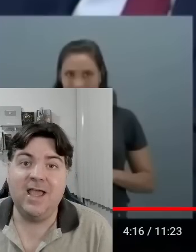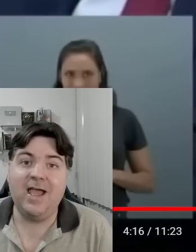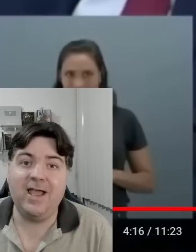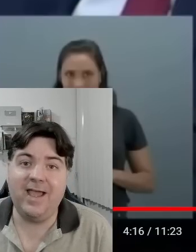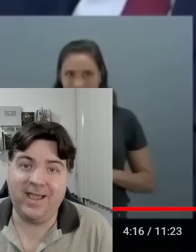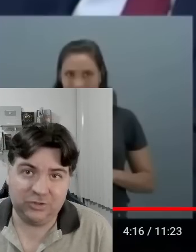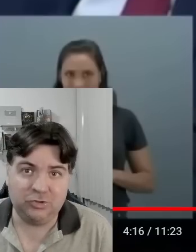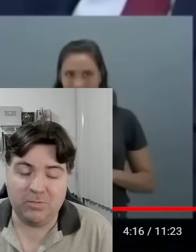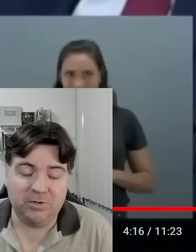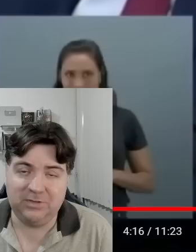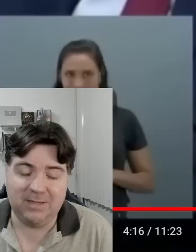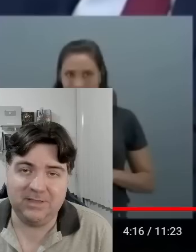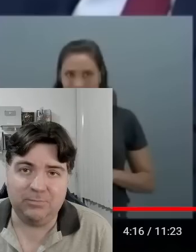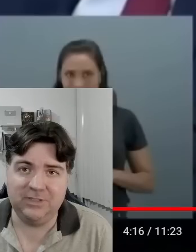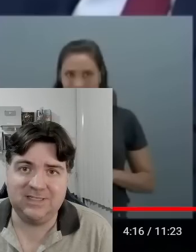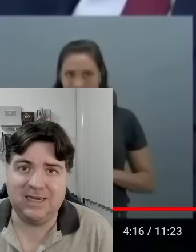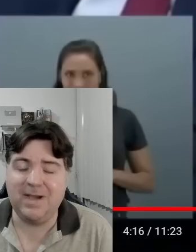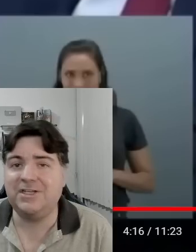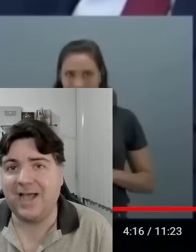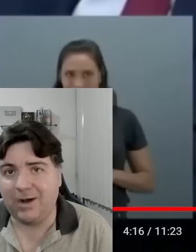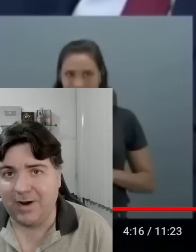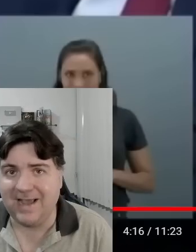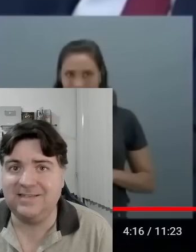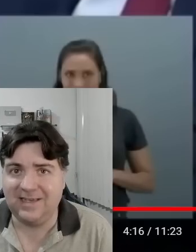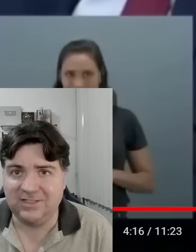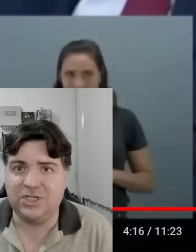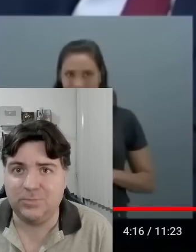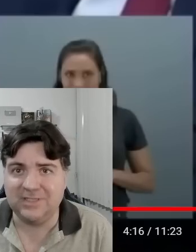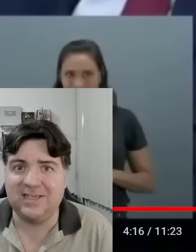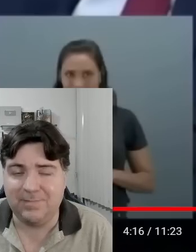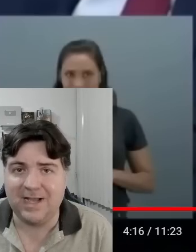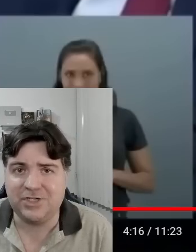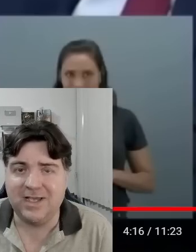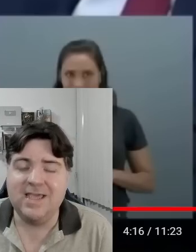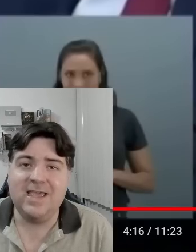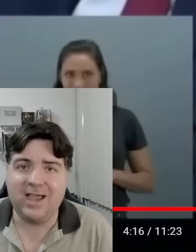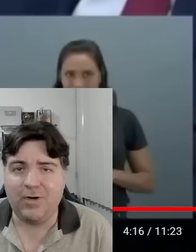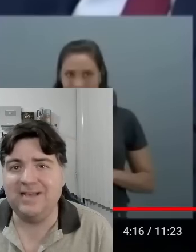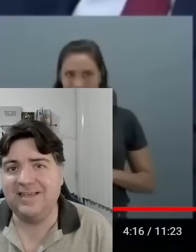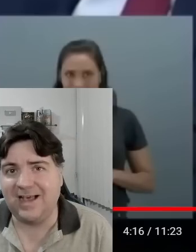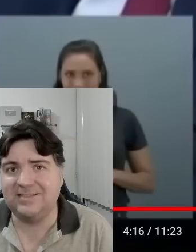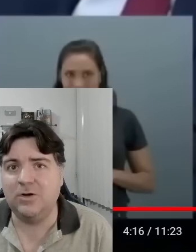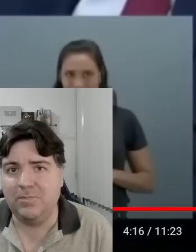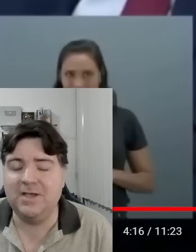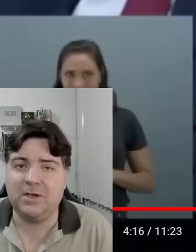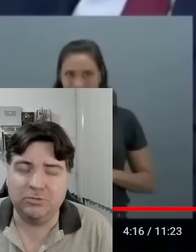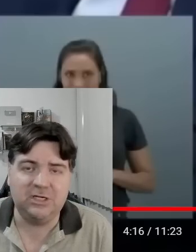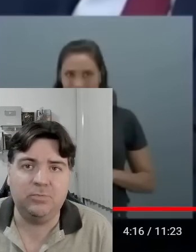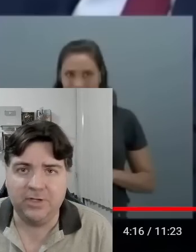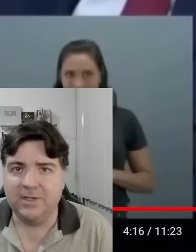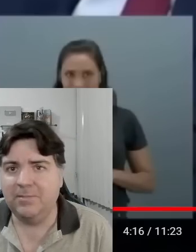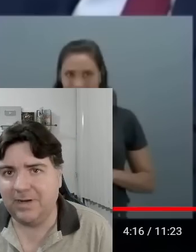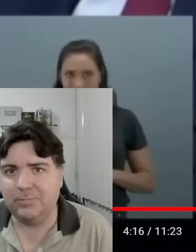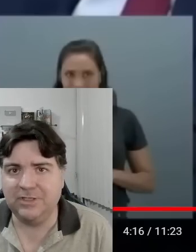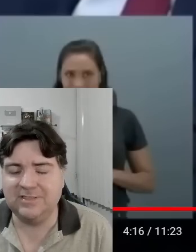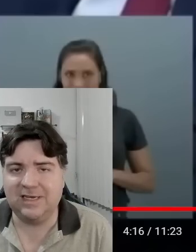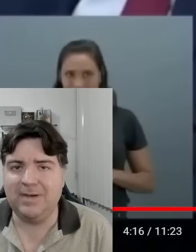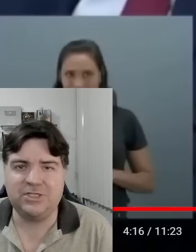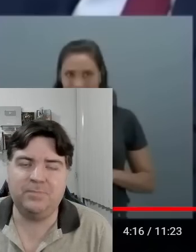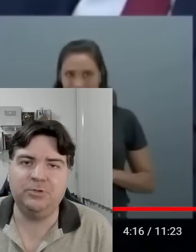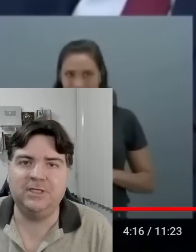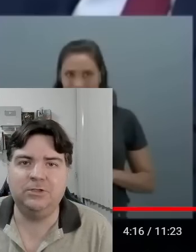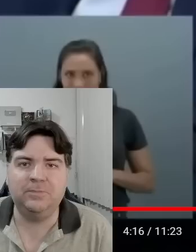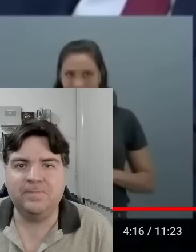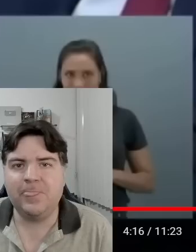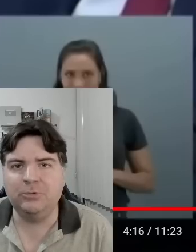publicações sobre o tema da mudança climática, reconhecem que existe mudança climática e reconhecem que a ação humana contribui para a mudança